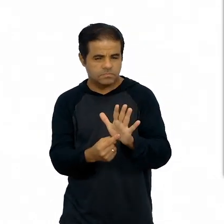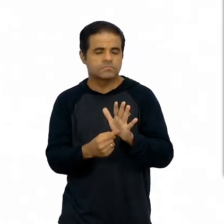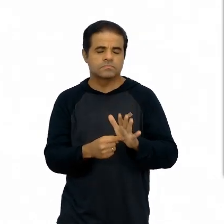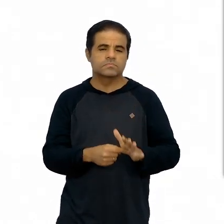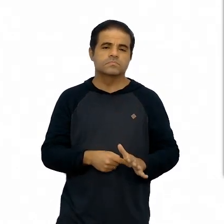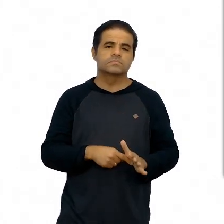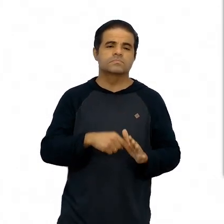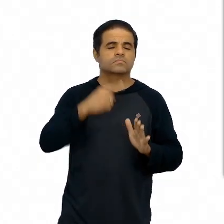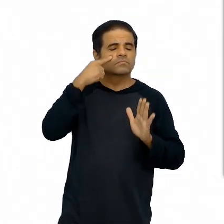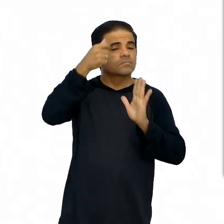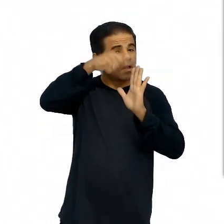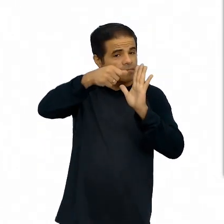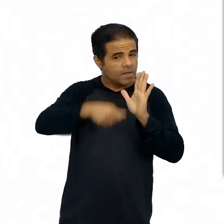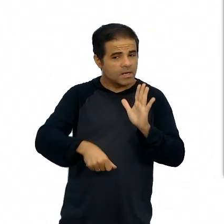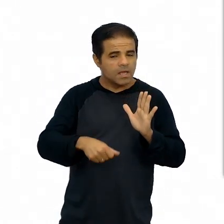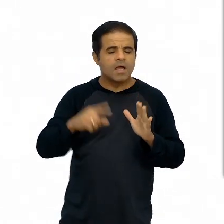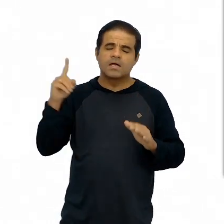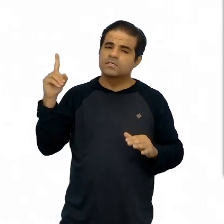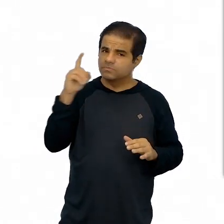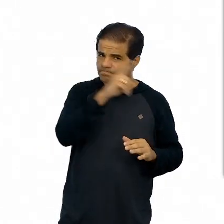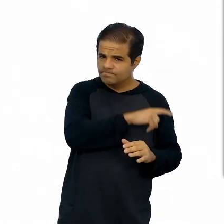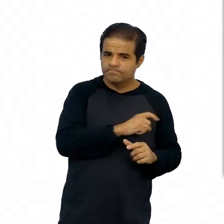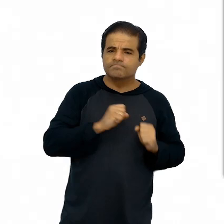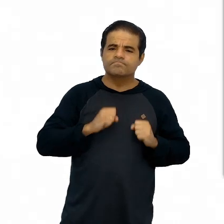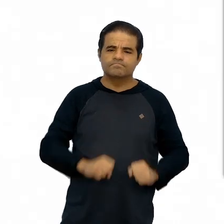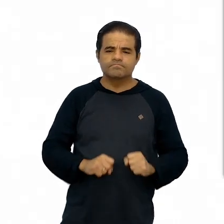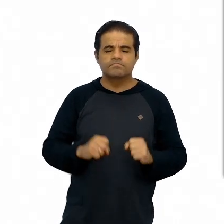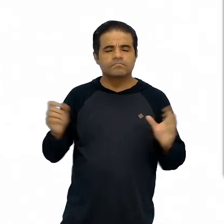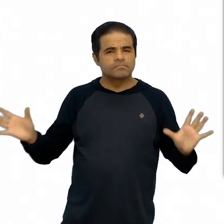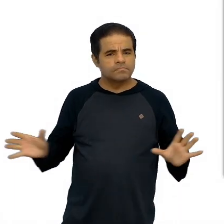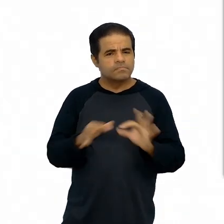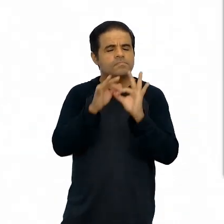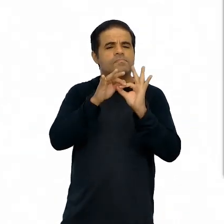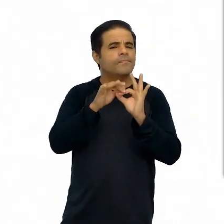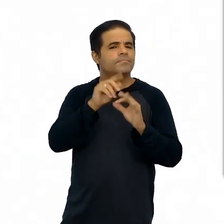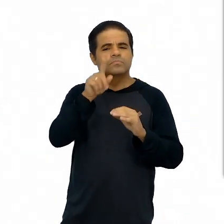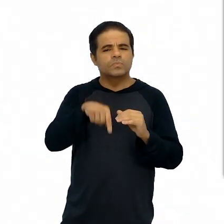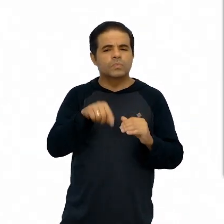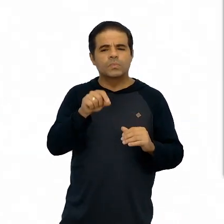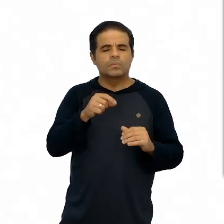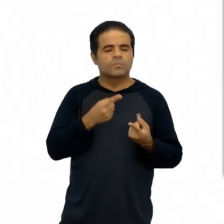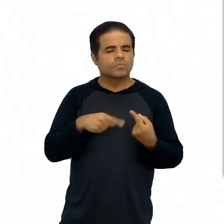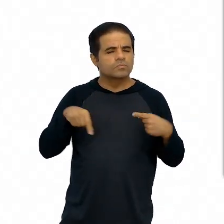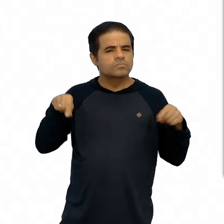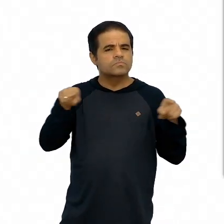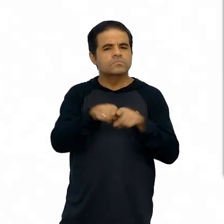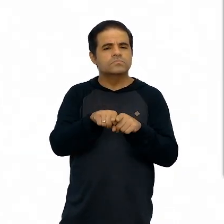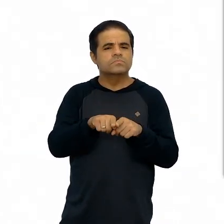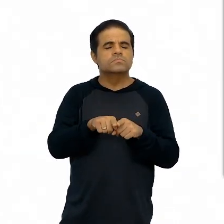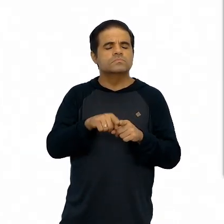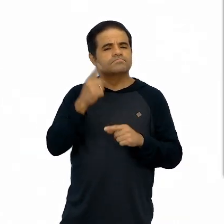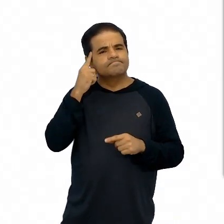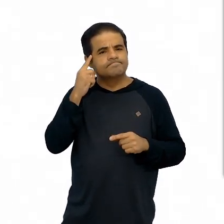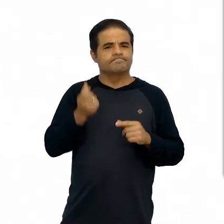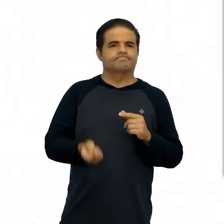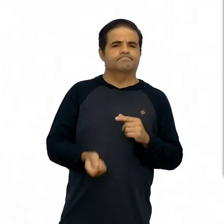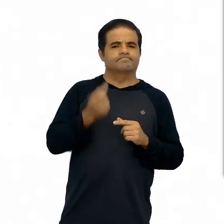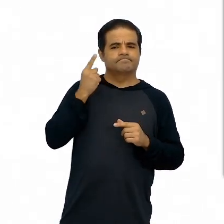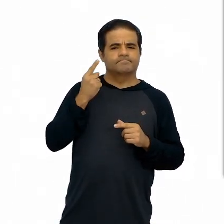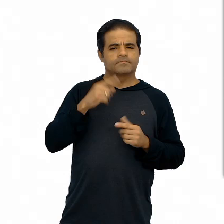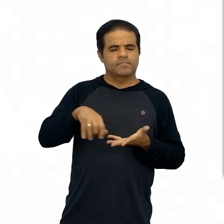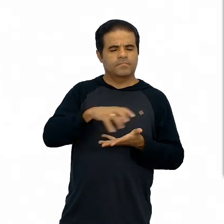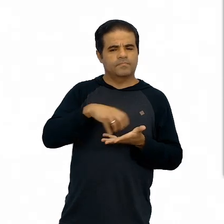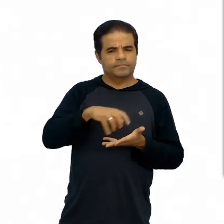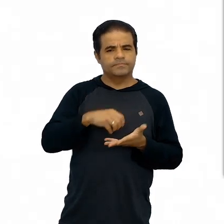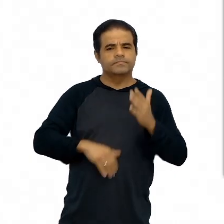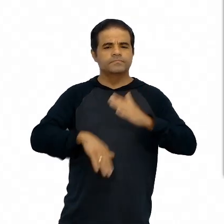de medidas. Essa dificuldade pode ser fortalecida pela associação equivocada entre